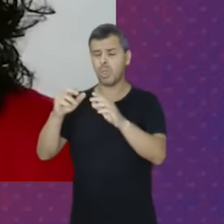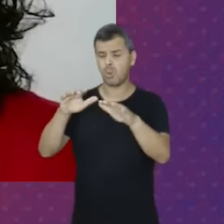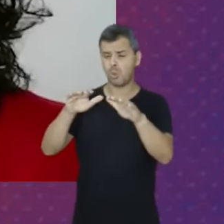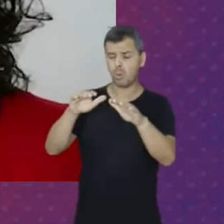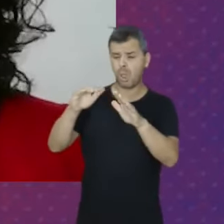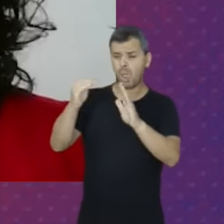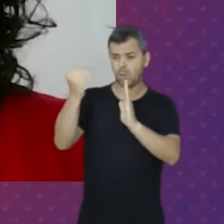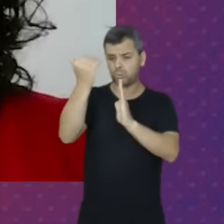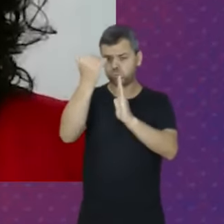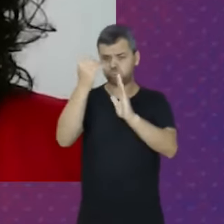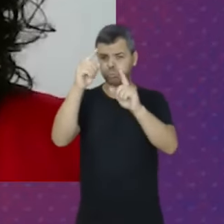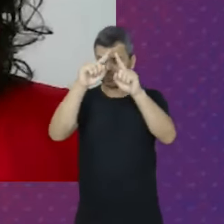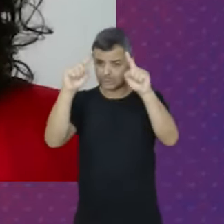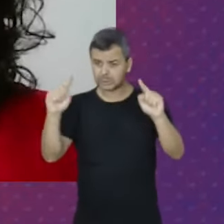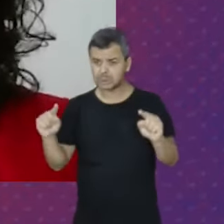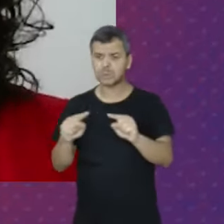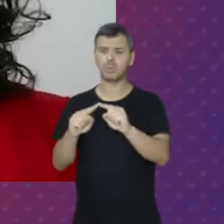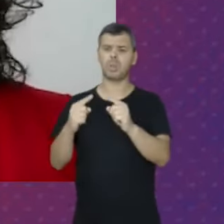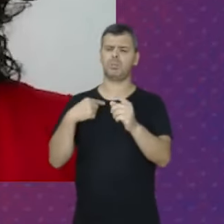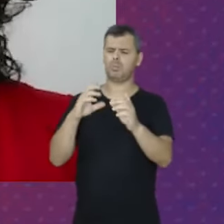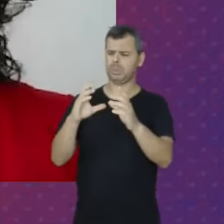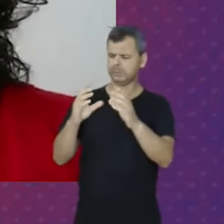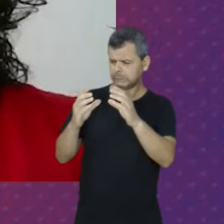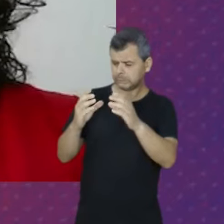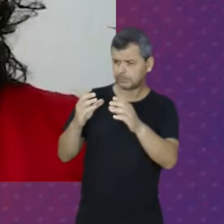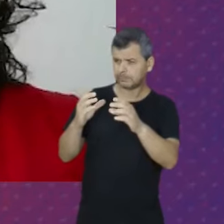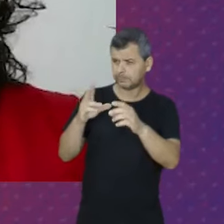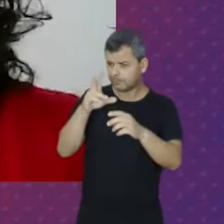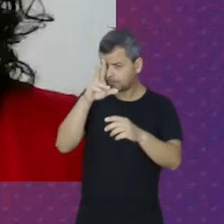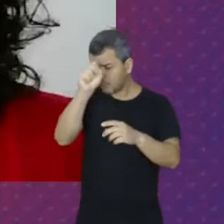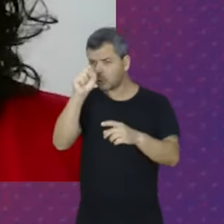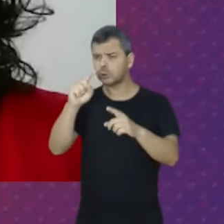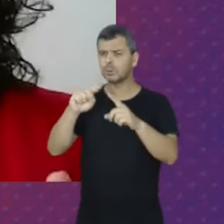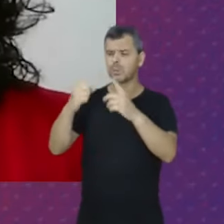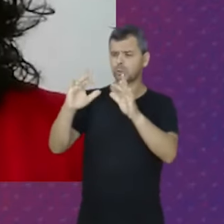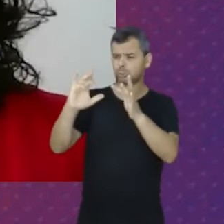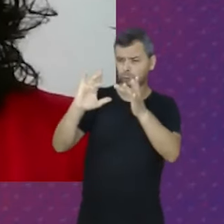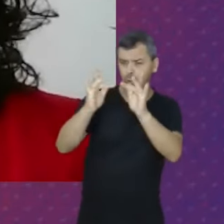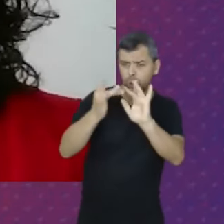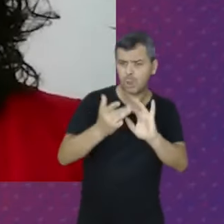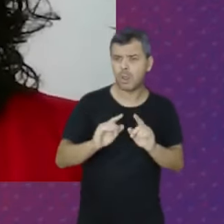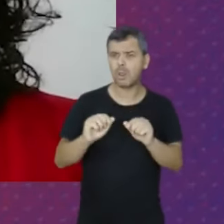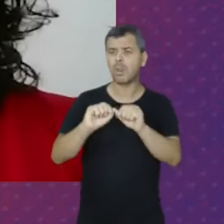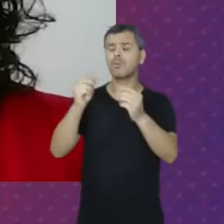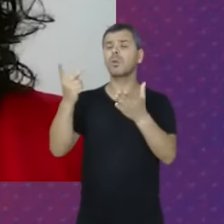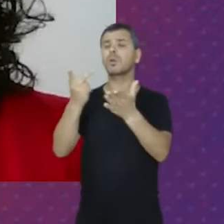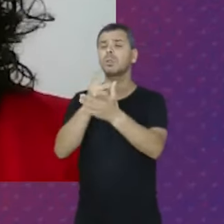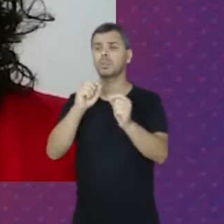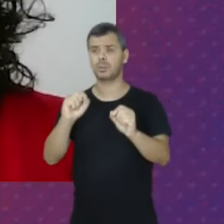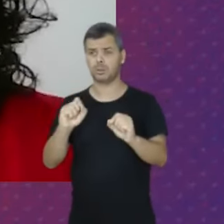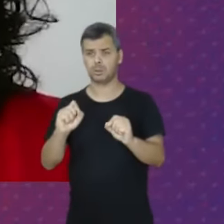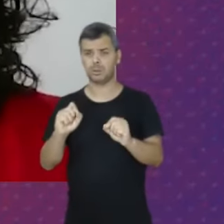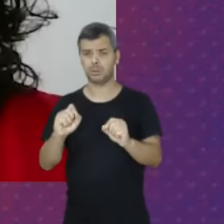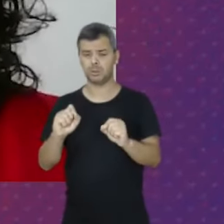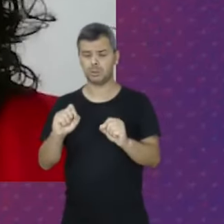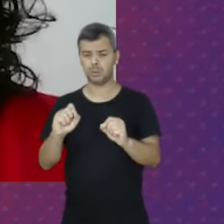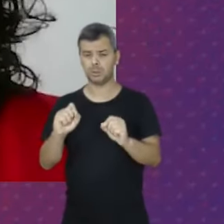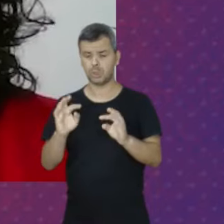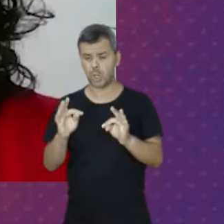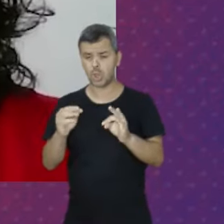fluxograma bem pactuado, bem conectado, o que vai acontecer? Todos